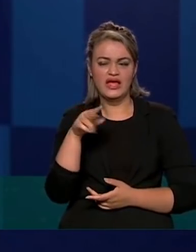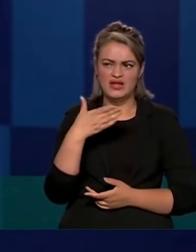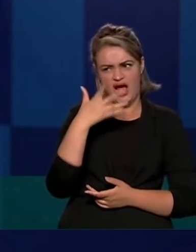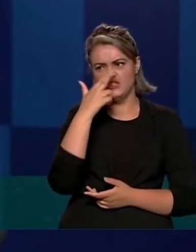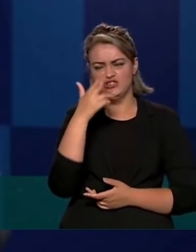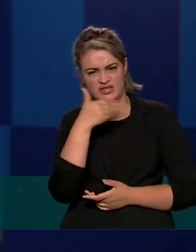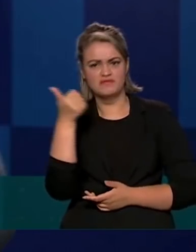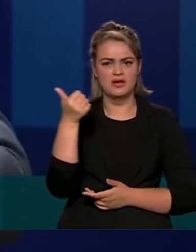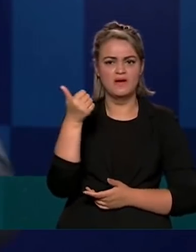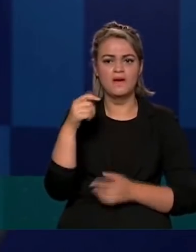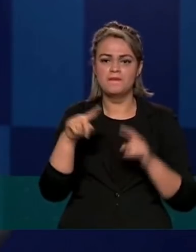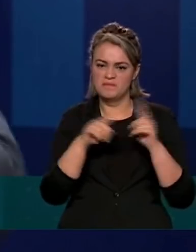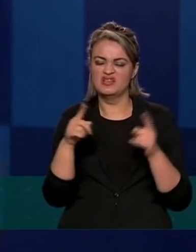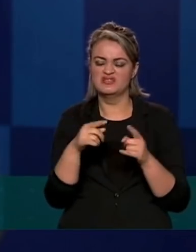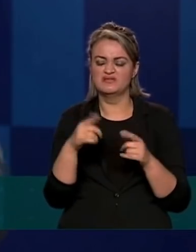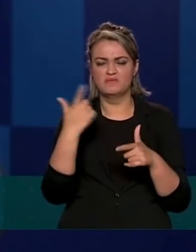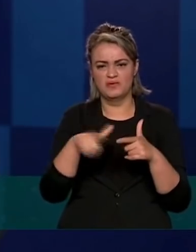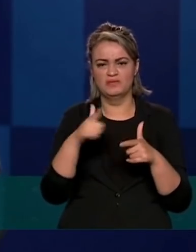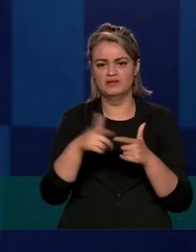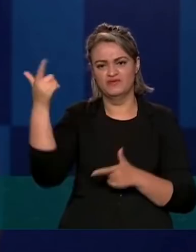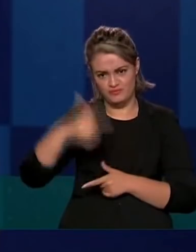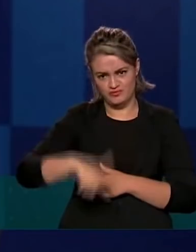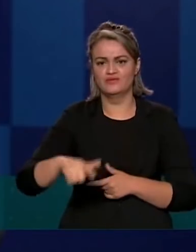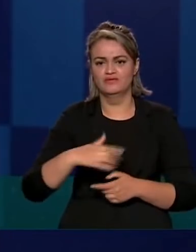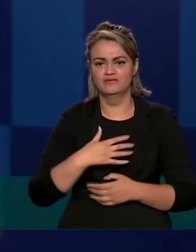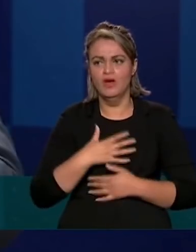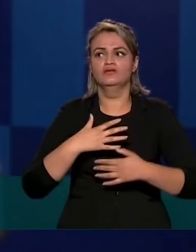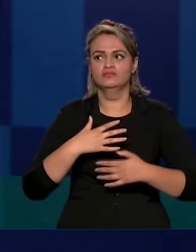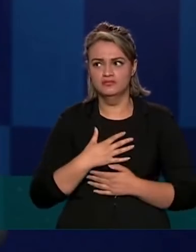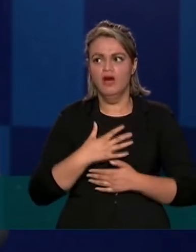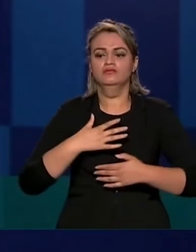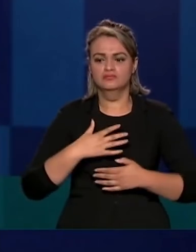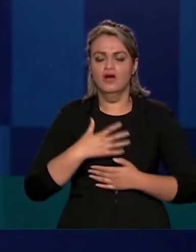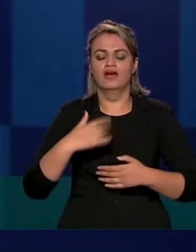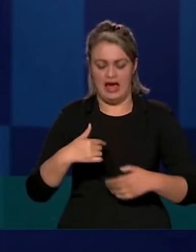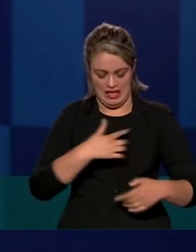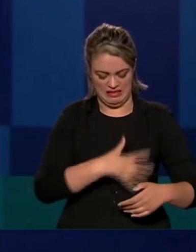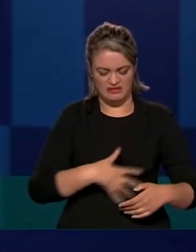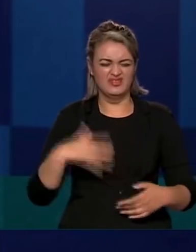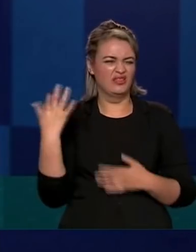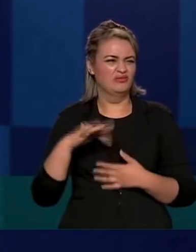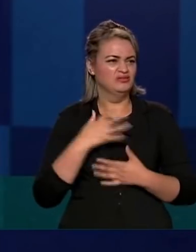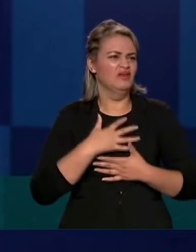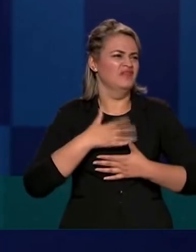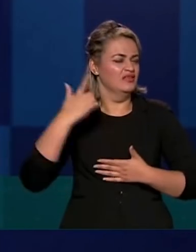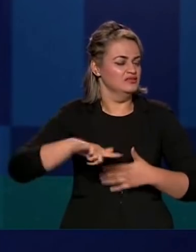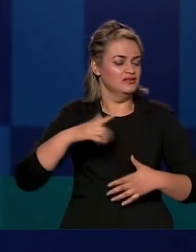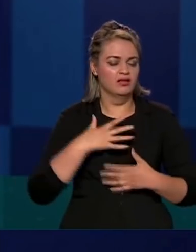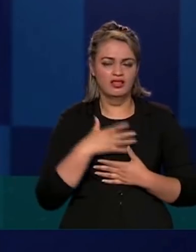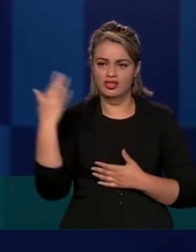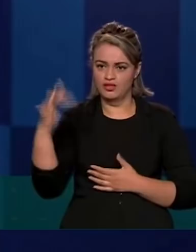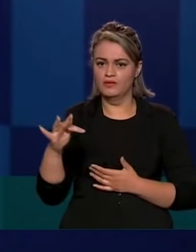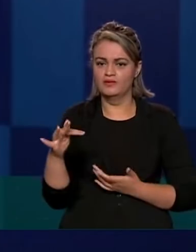melhor, mas seguramente os soluços contínuos provocou uma dor aqui, torácica, alguma coisa assim.